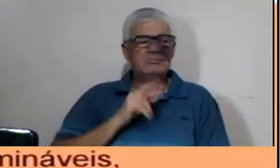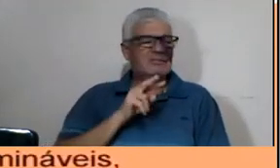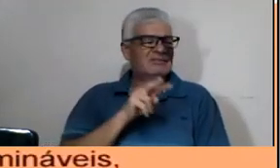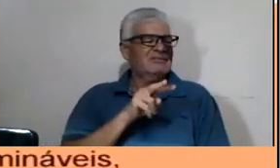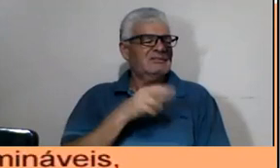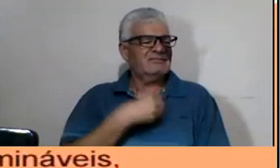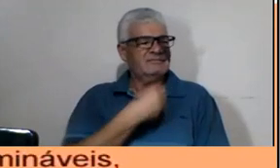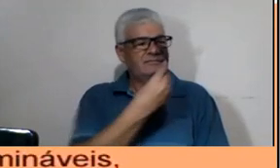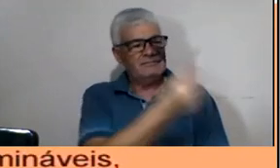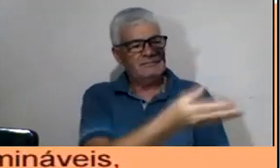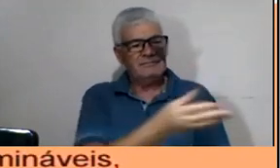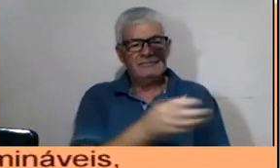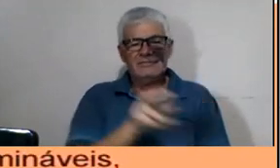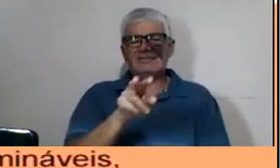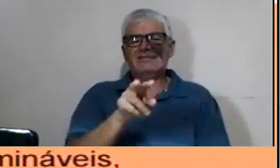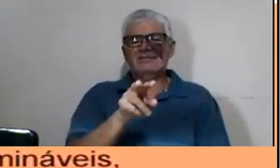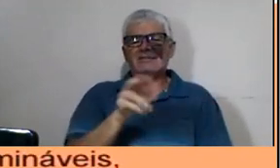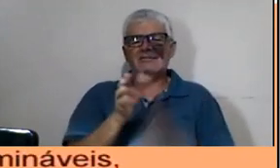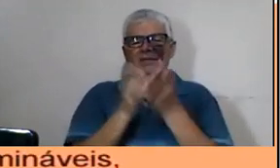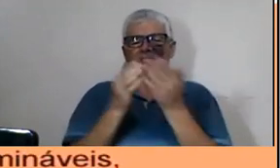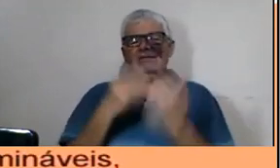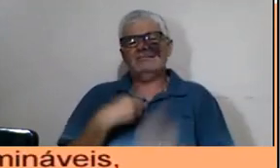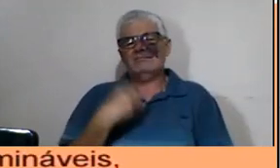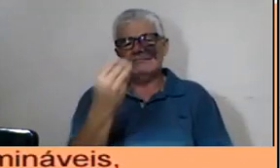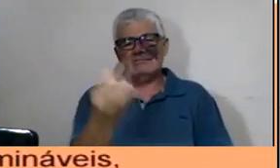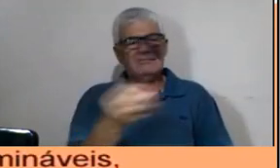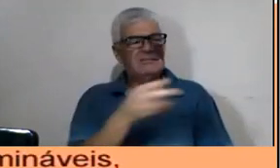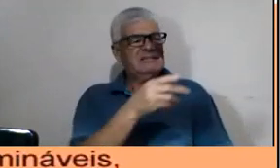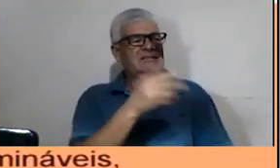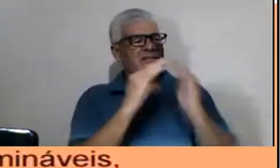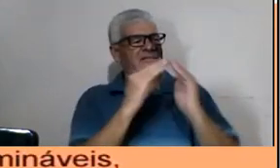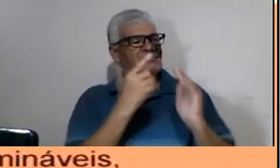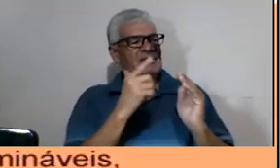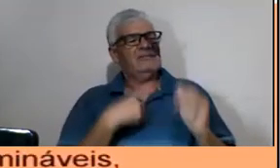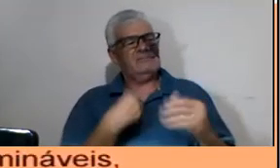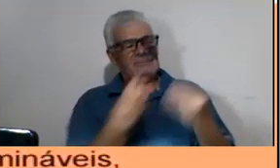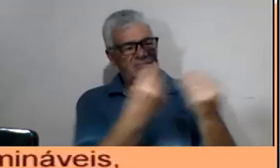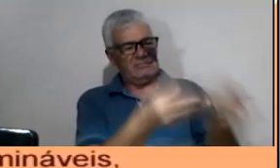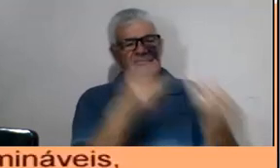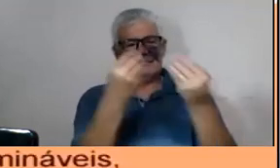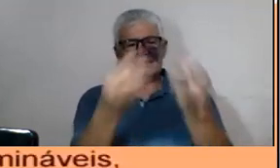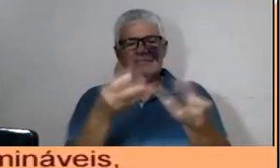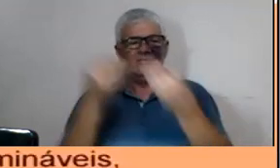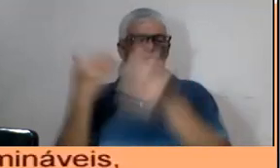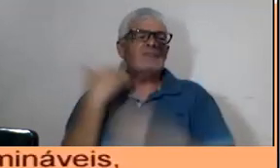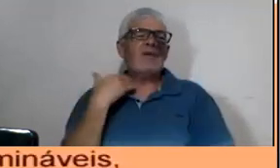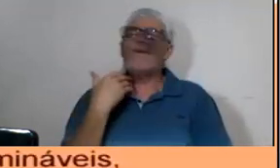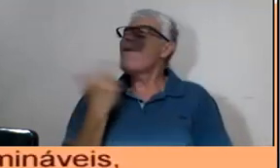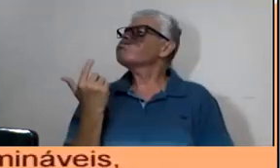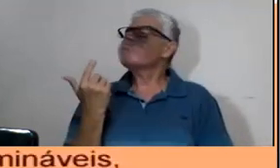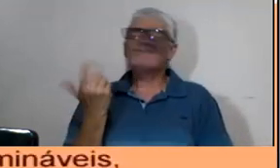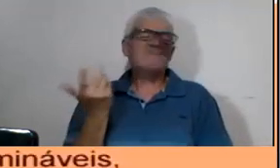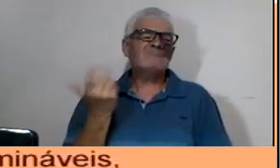Bom, o legal dessa história é que Deus usa quem ele quer, né? O Ciro não tinha nada a ver com o povo